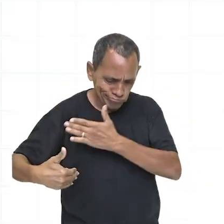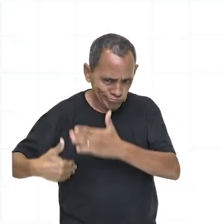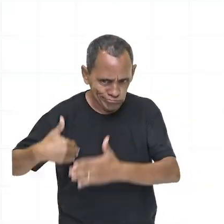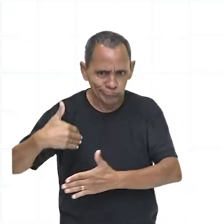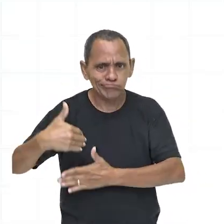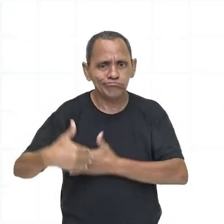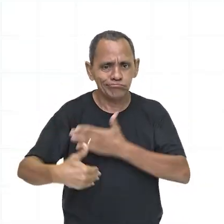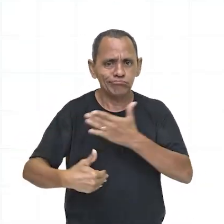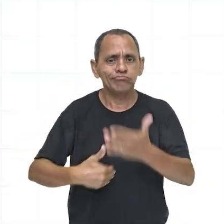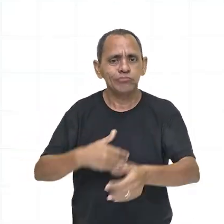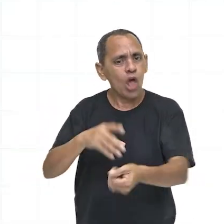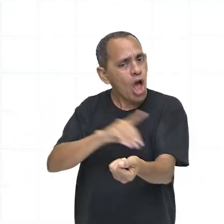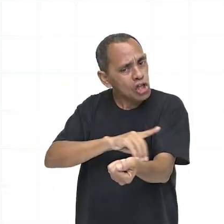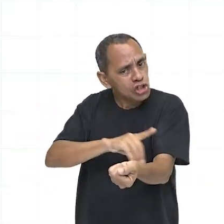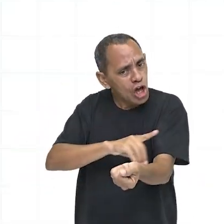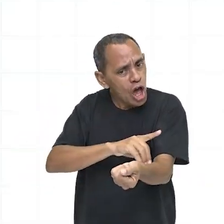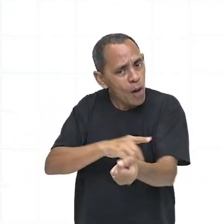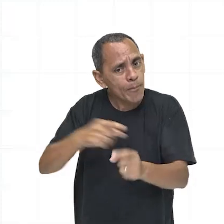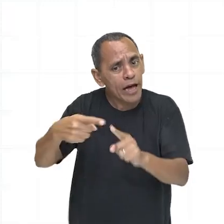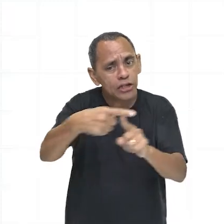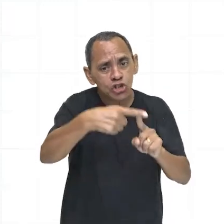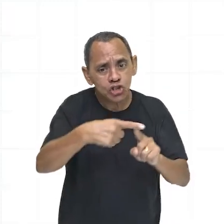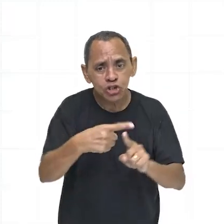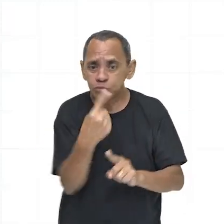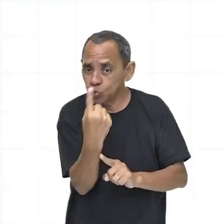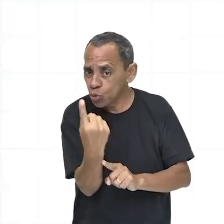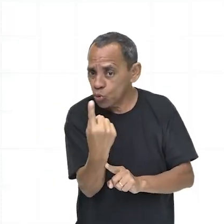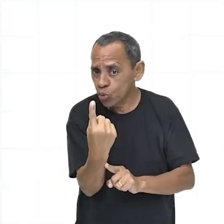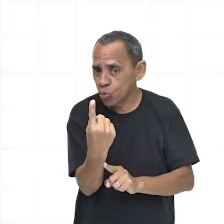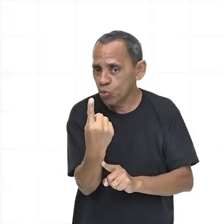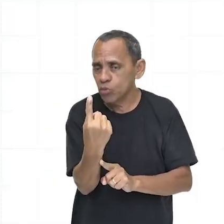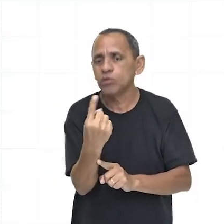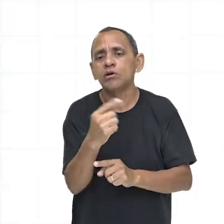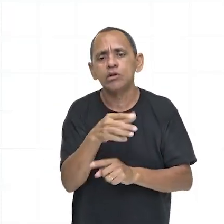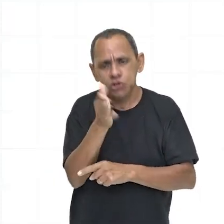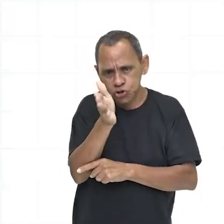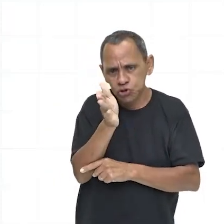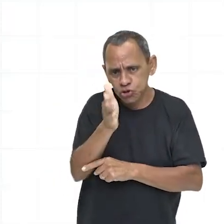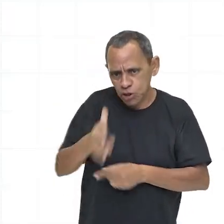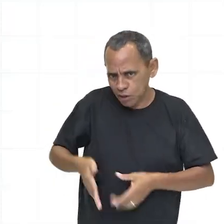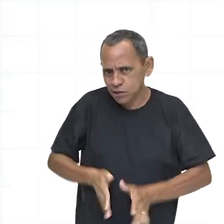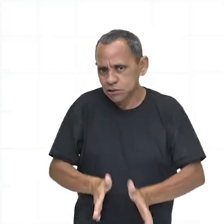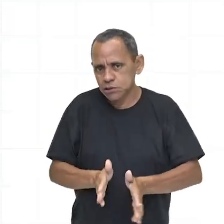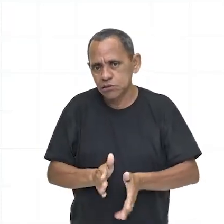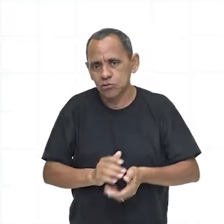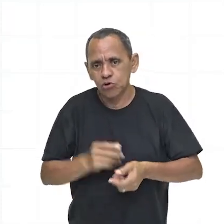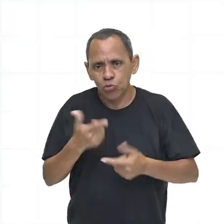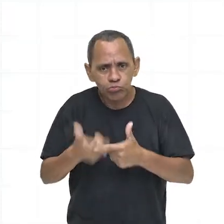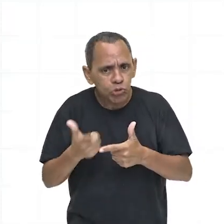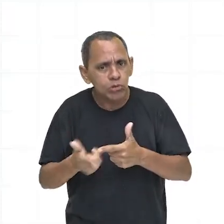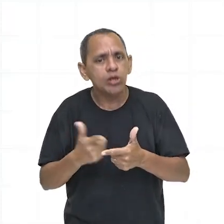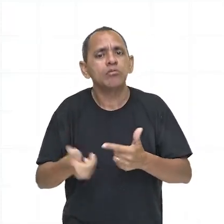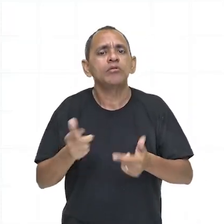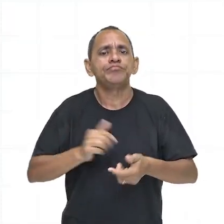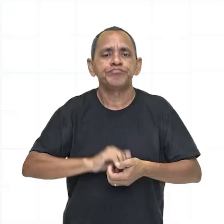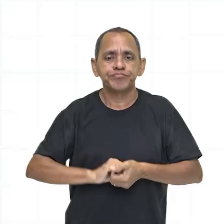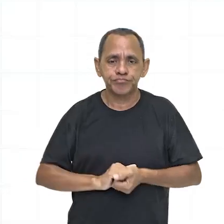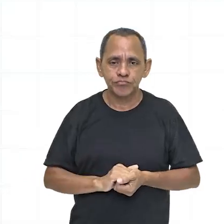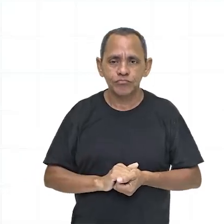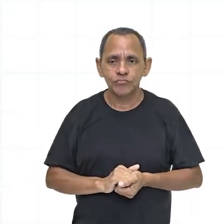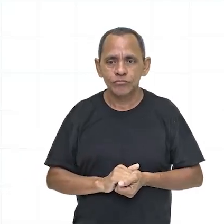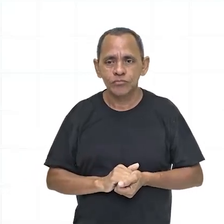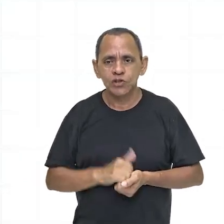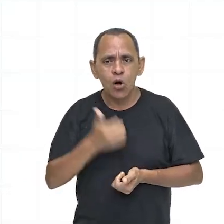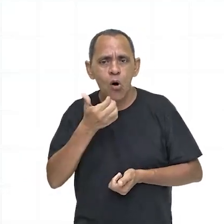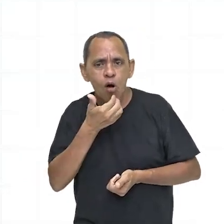ela é uma condição congênita, certo? Você já nasceu com aquela situação, é uma deficiência. E